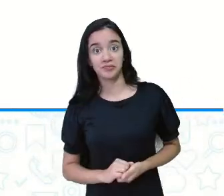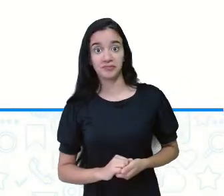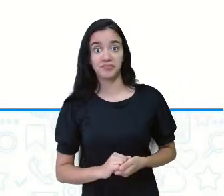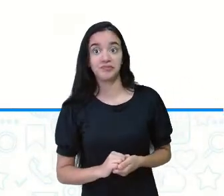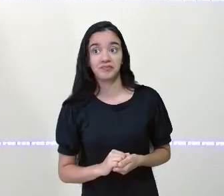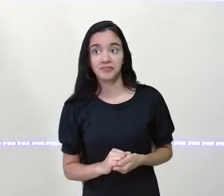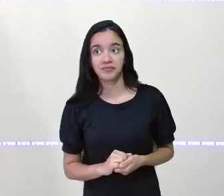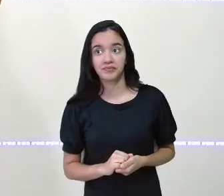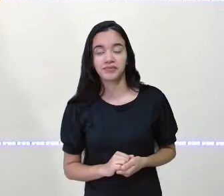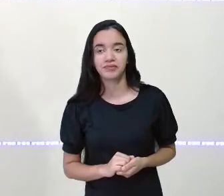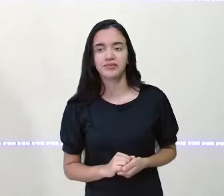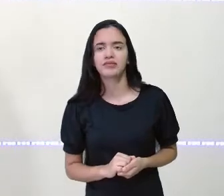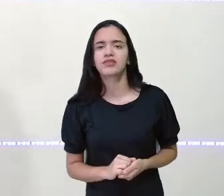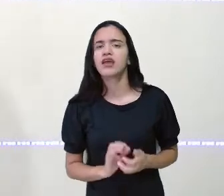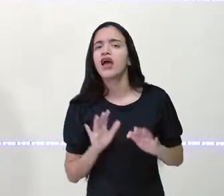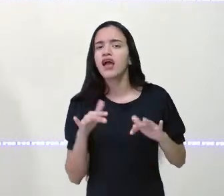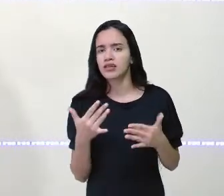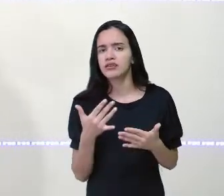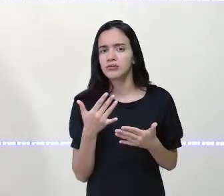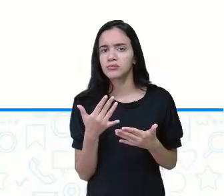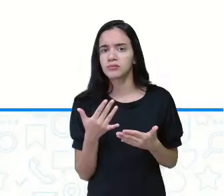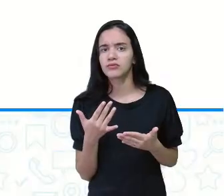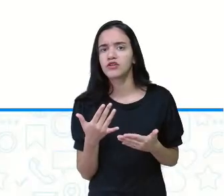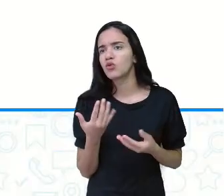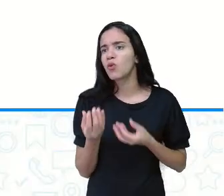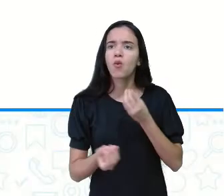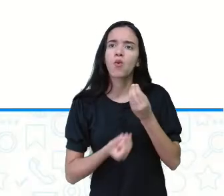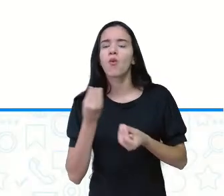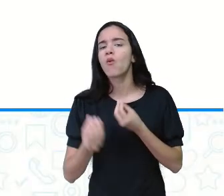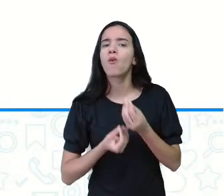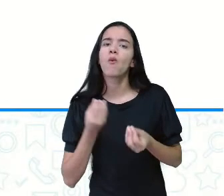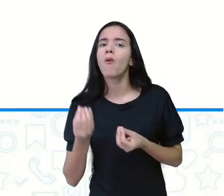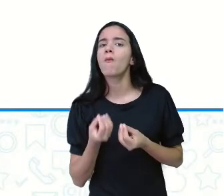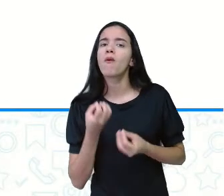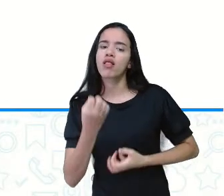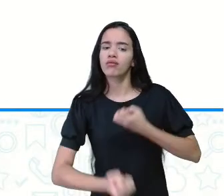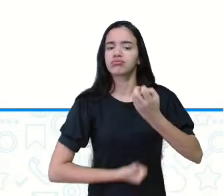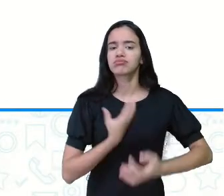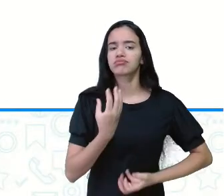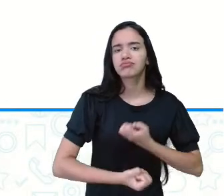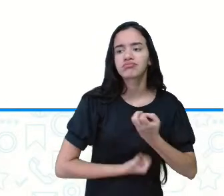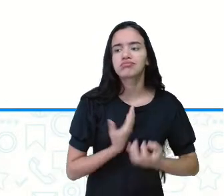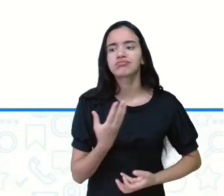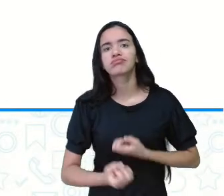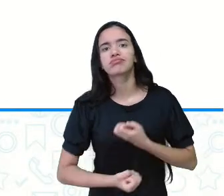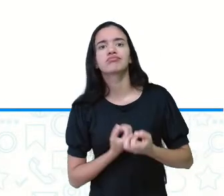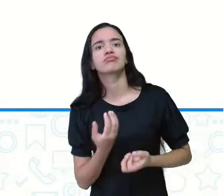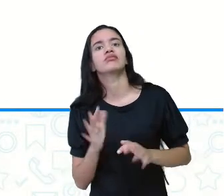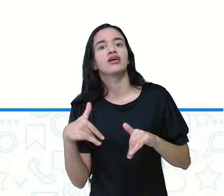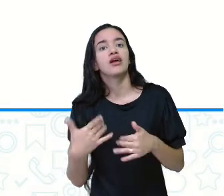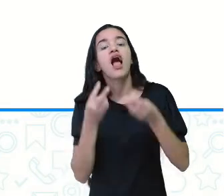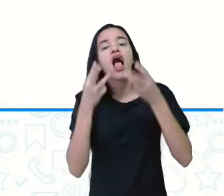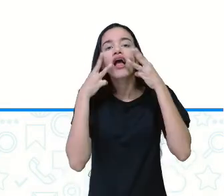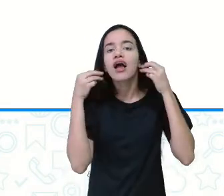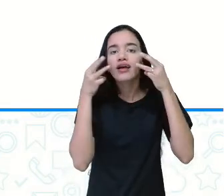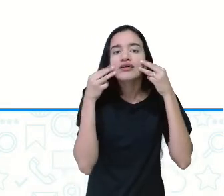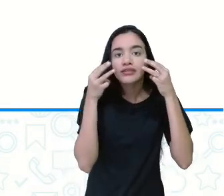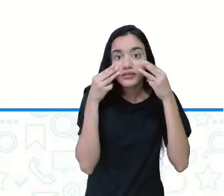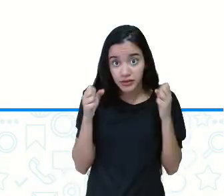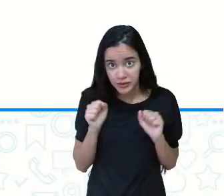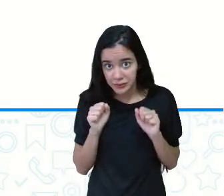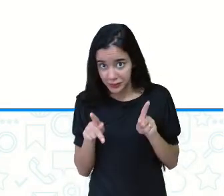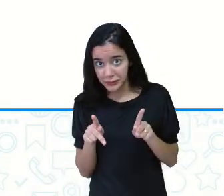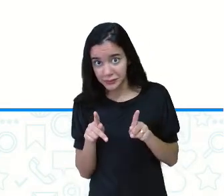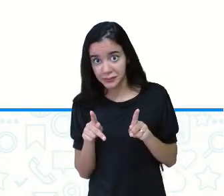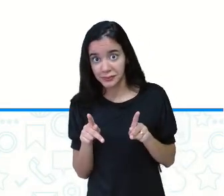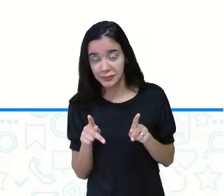Caparelli. E aí, como ele fez esse poema? Ele fez em formato de gatinho, tá